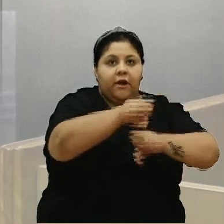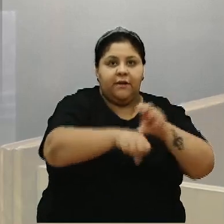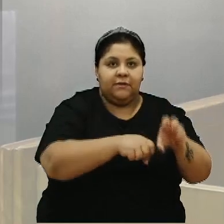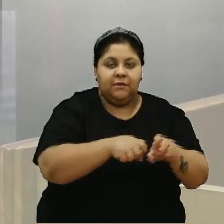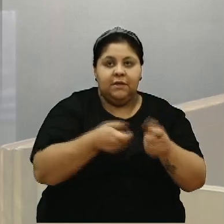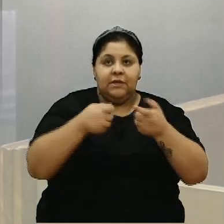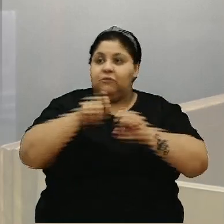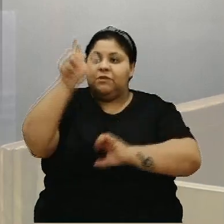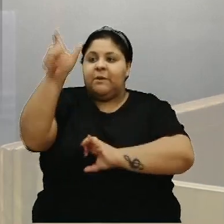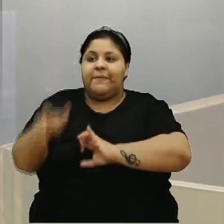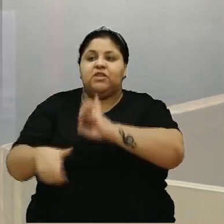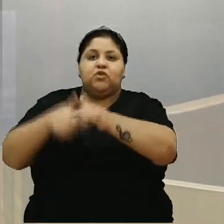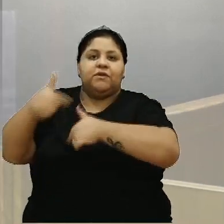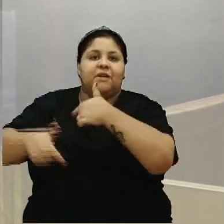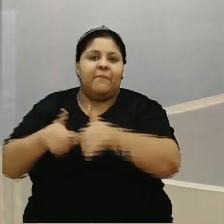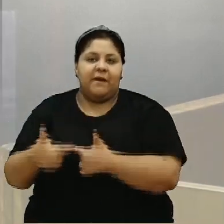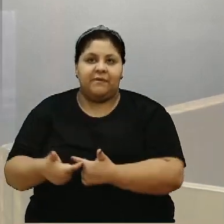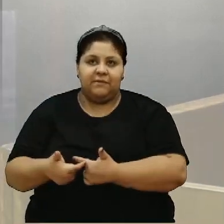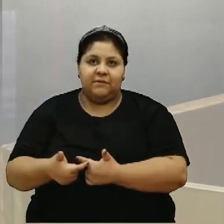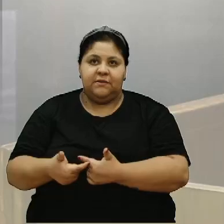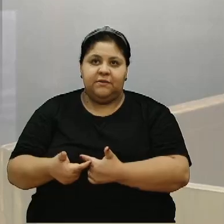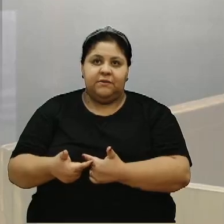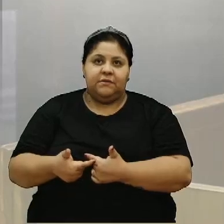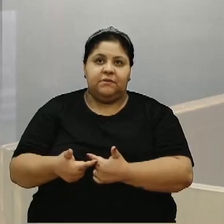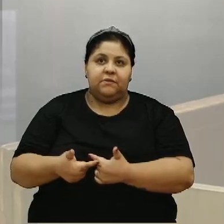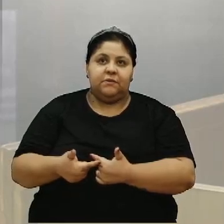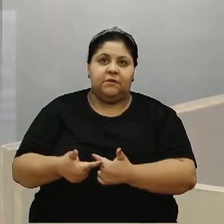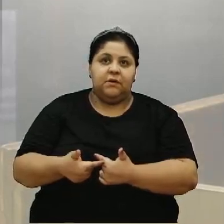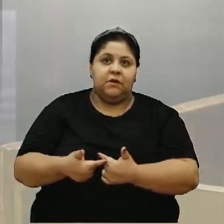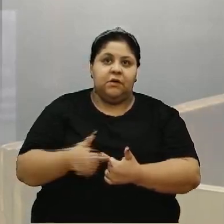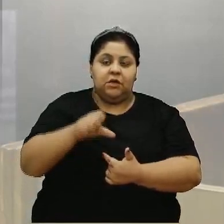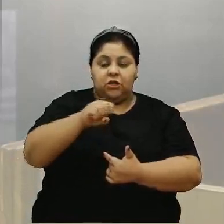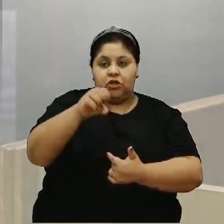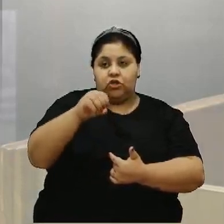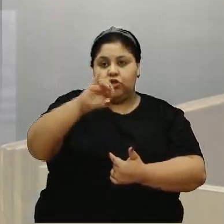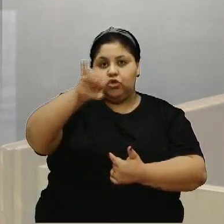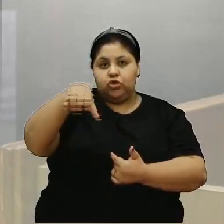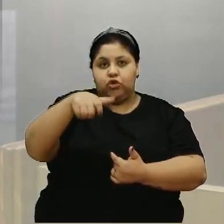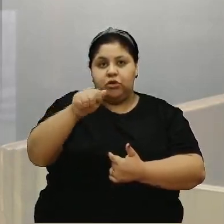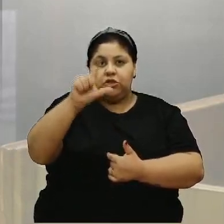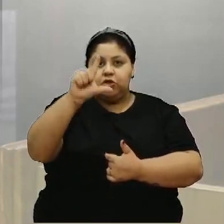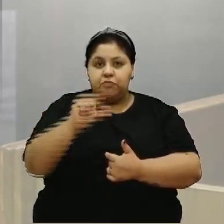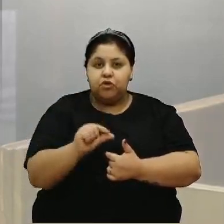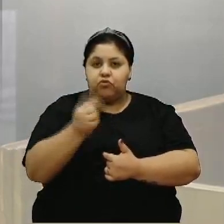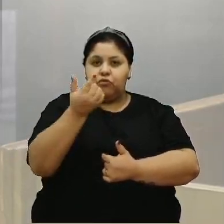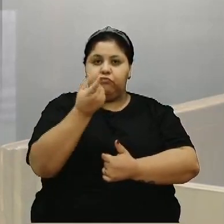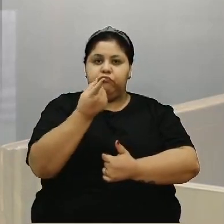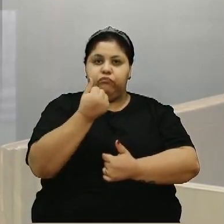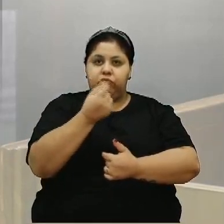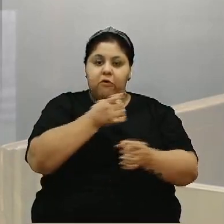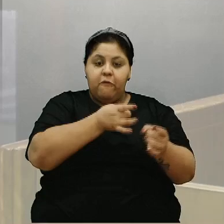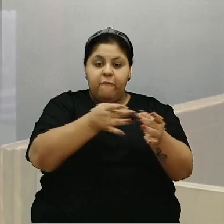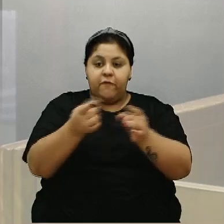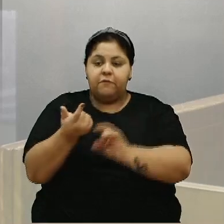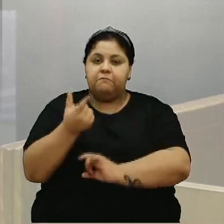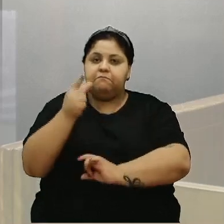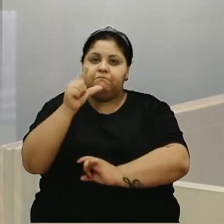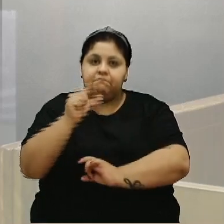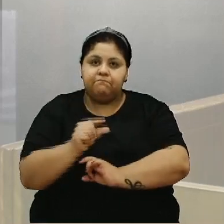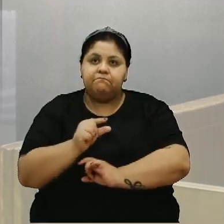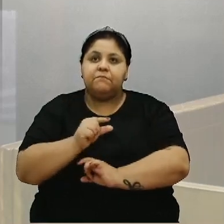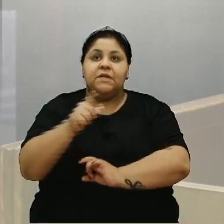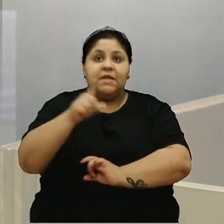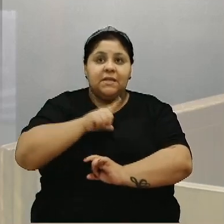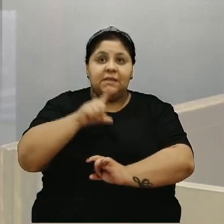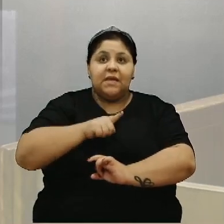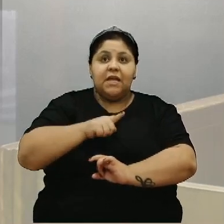obra. Mesmo que a soja caia de preço, mesmo que ela custe menos, mesmo que eles vendam por menos, mesmo assim eles têm